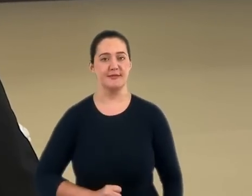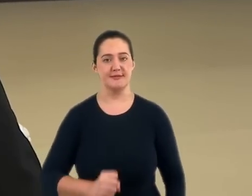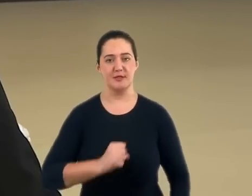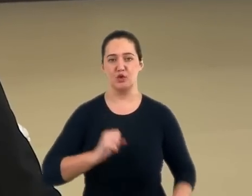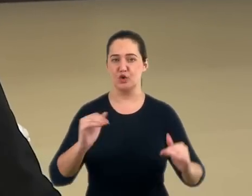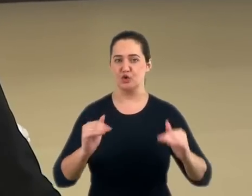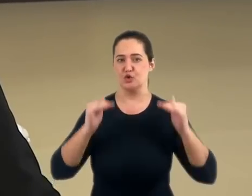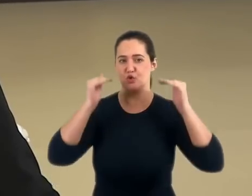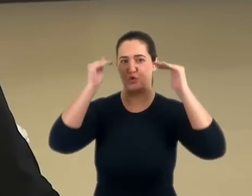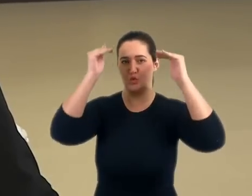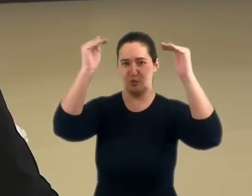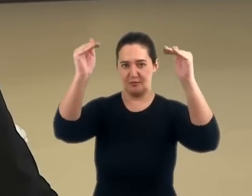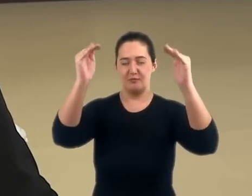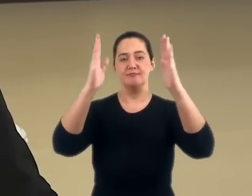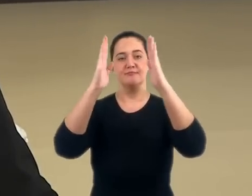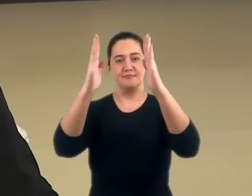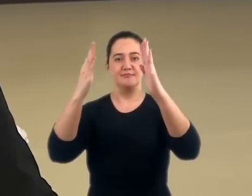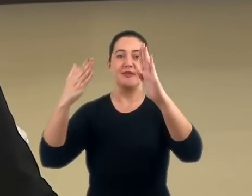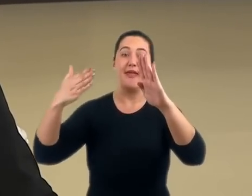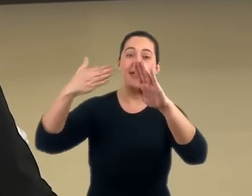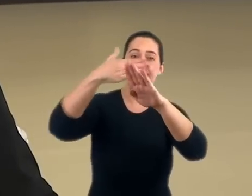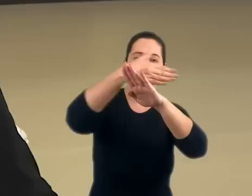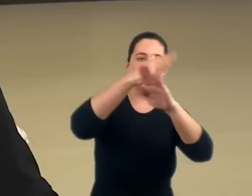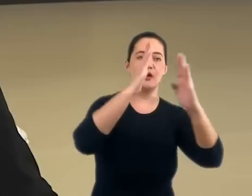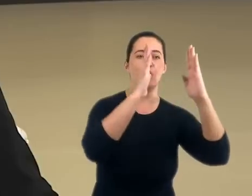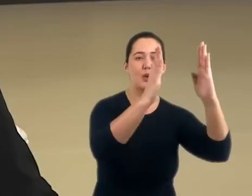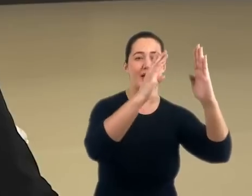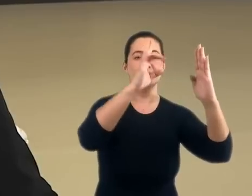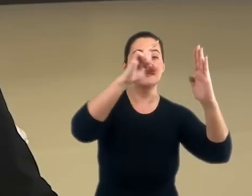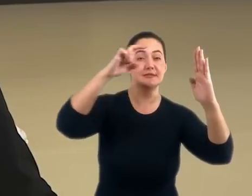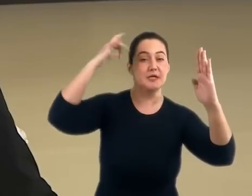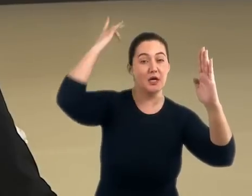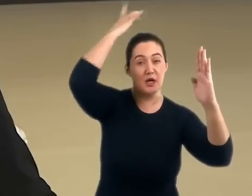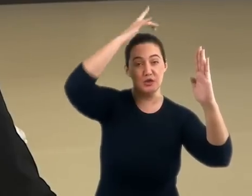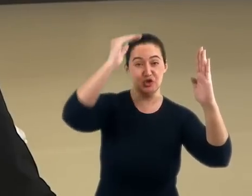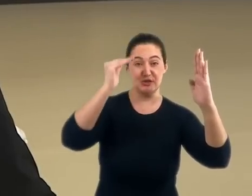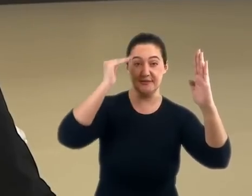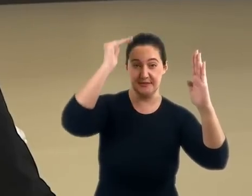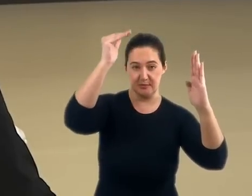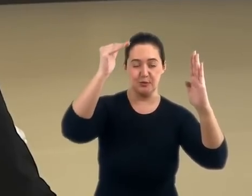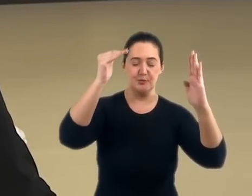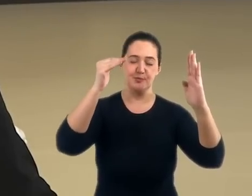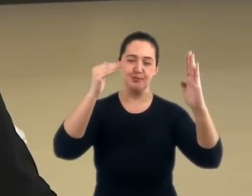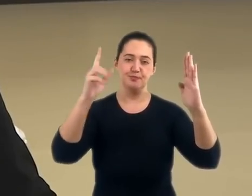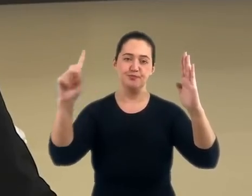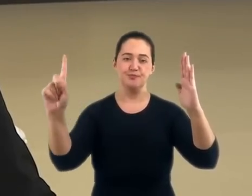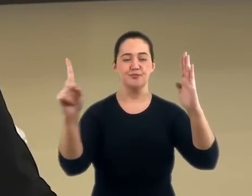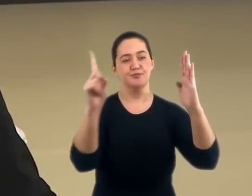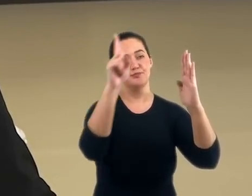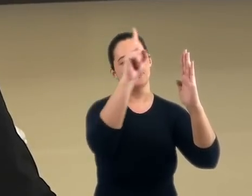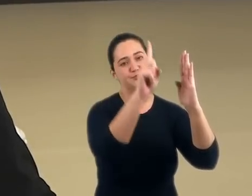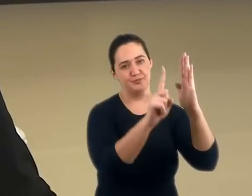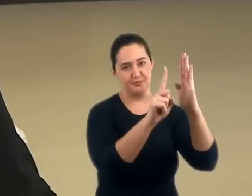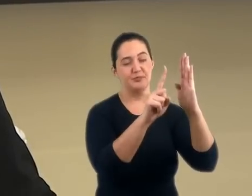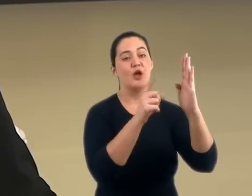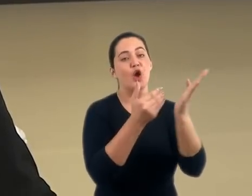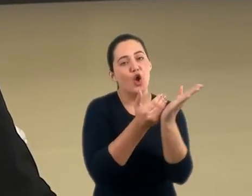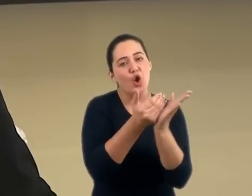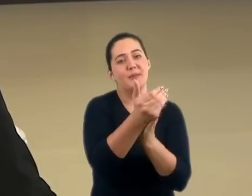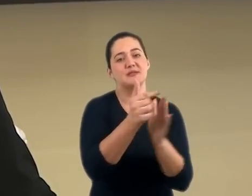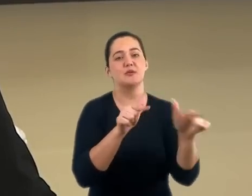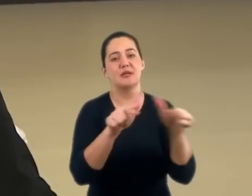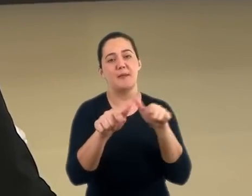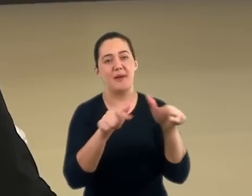ou na fase santíssima, assim como o sumo sacerdote entrava no dia da expiação para iniciar o processo